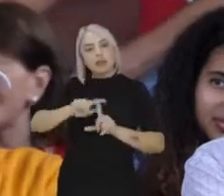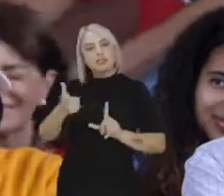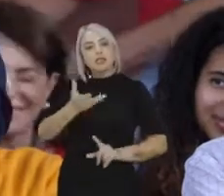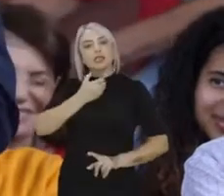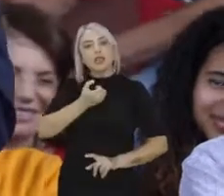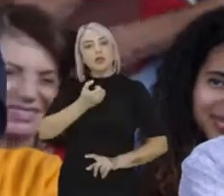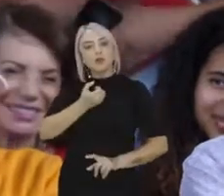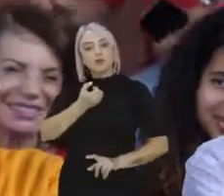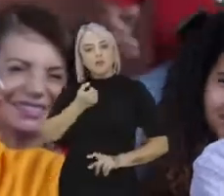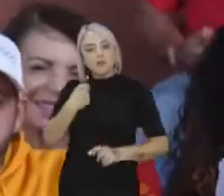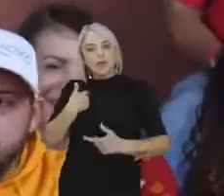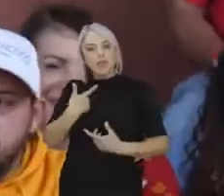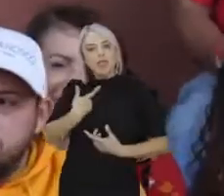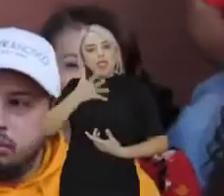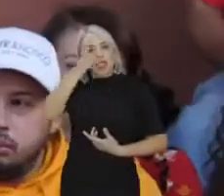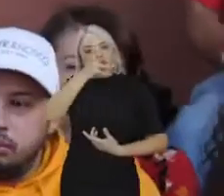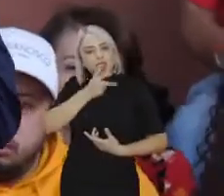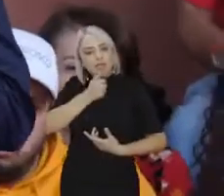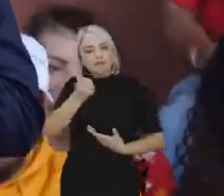um peito de frango.